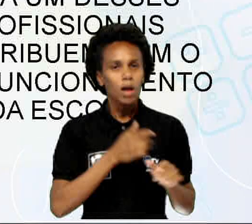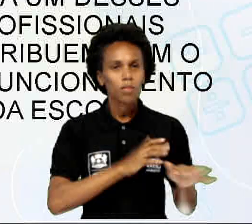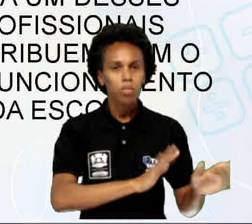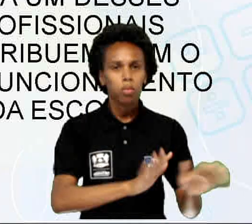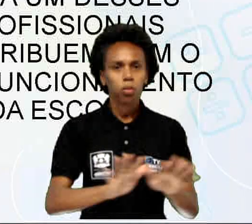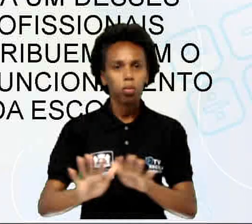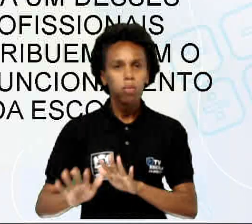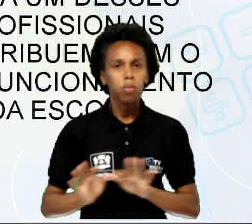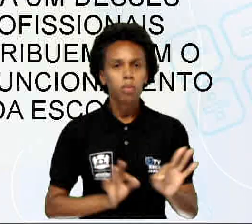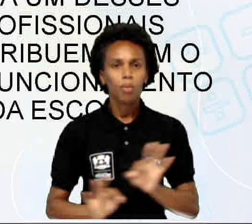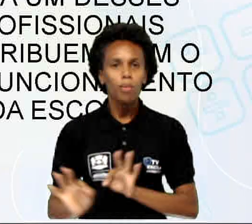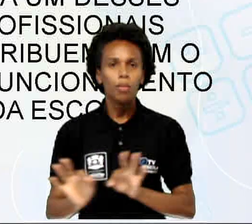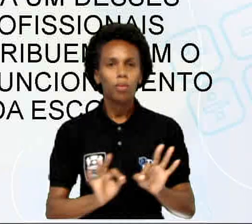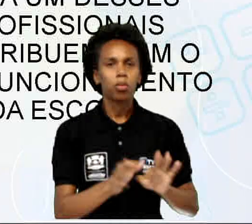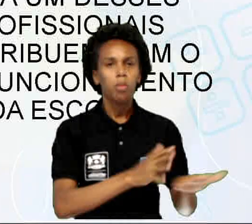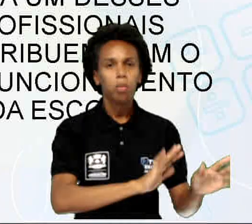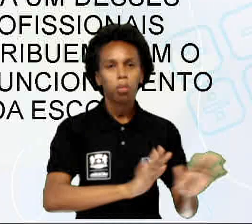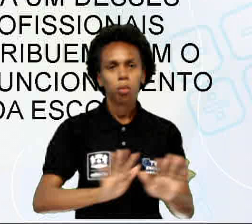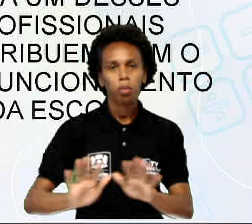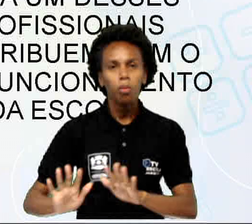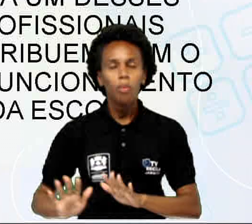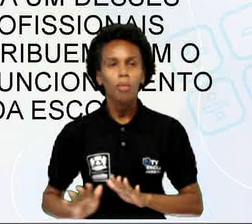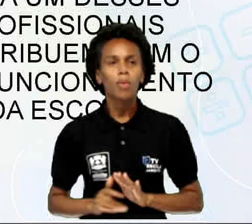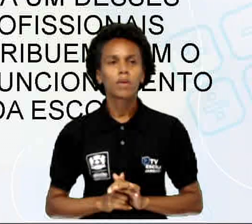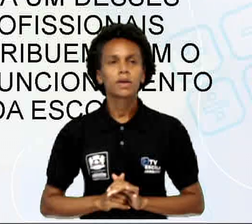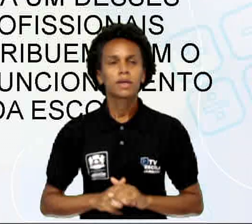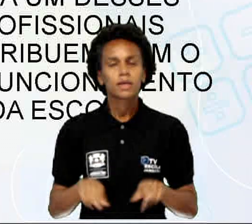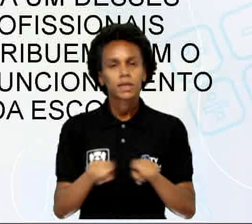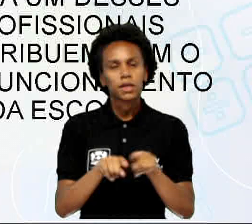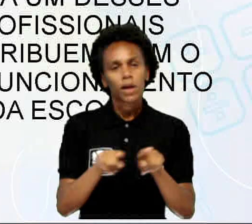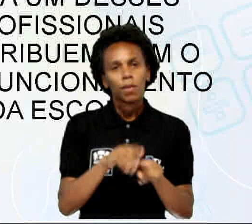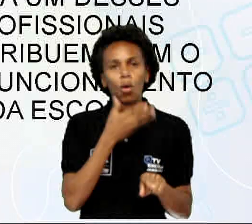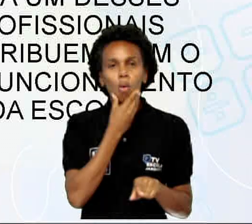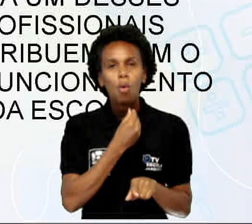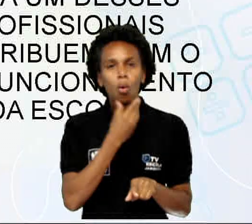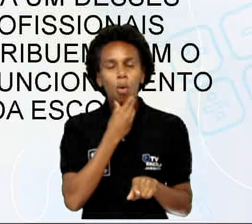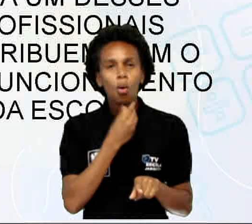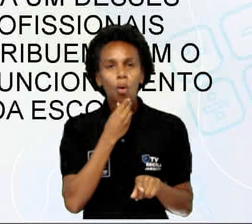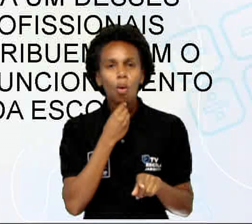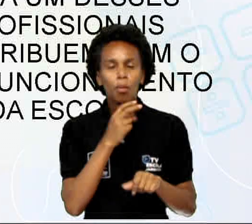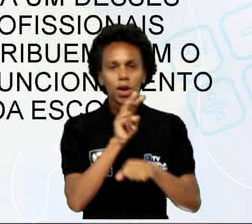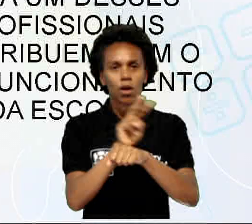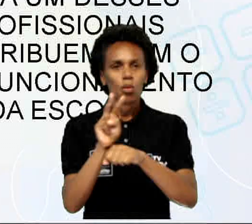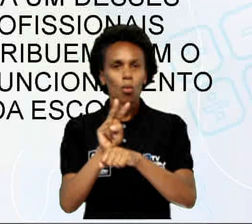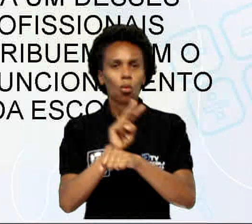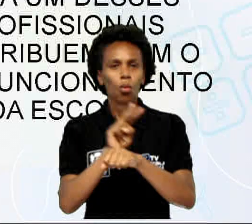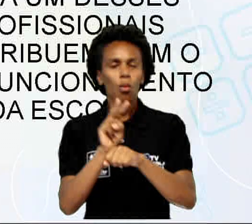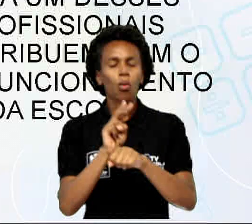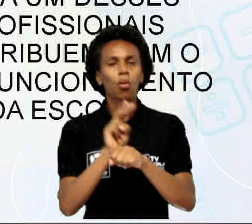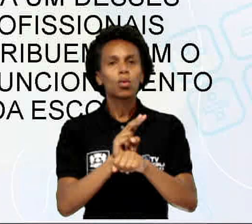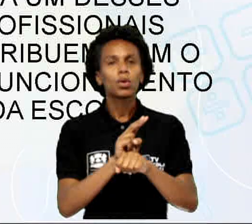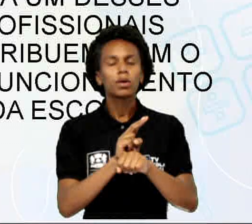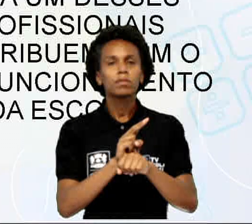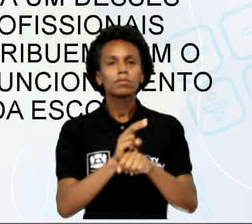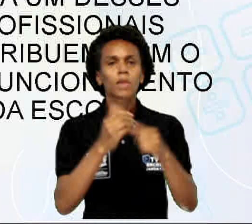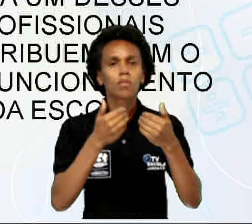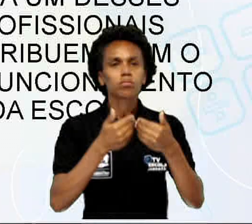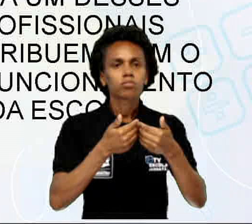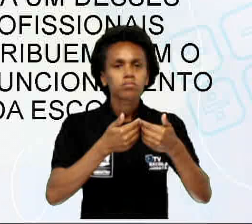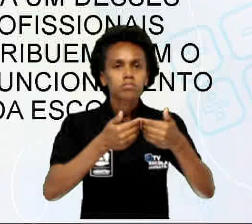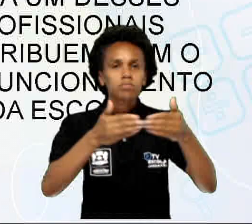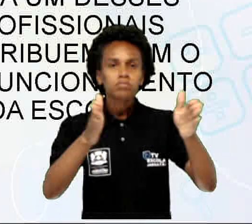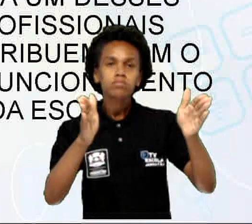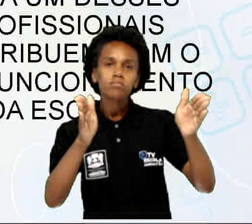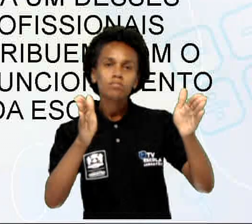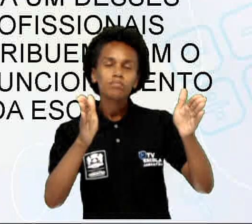ou segurança, que é que cuida da nossa segurança na escola, é ele que permite ou barra a entrada das pessoas, não